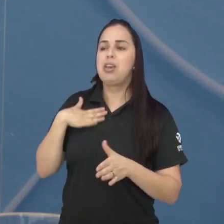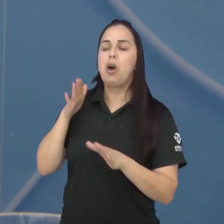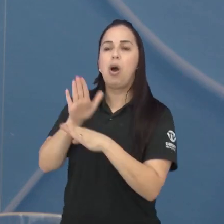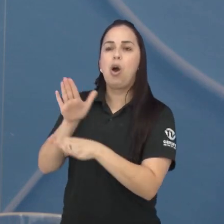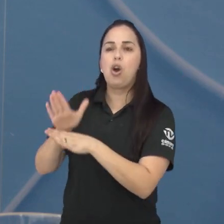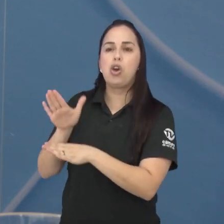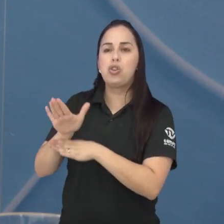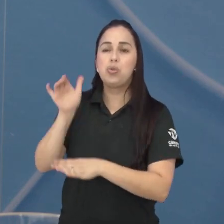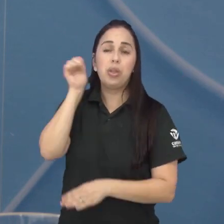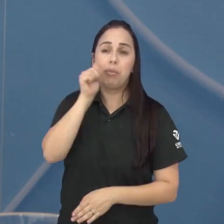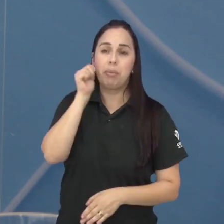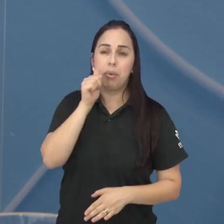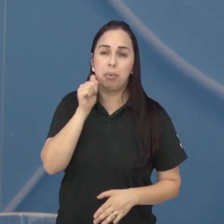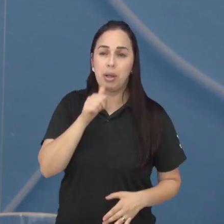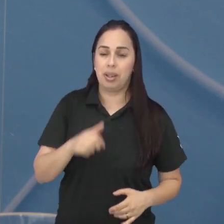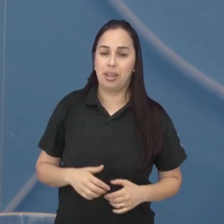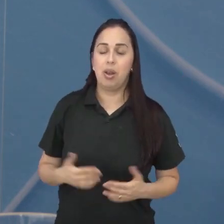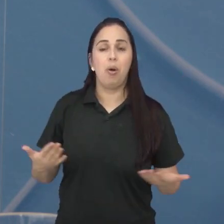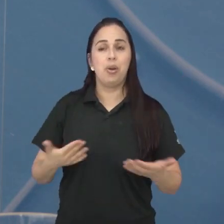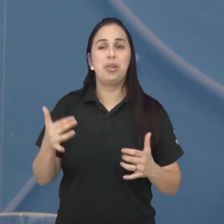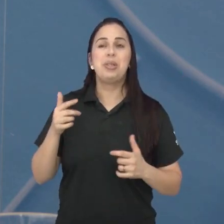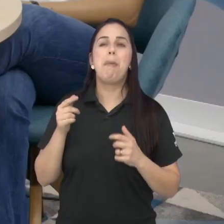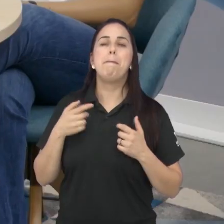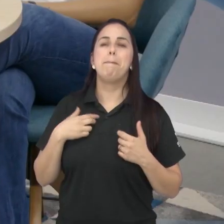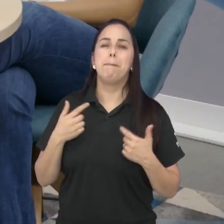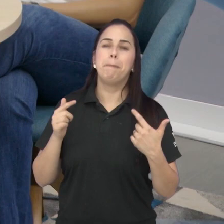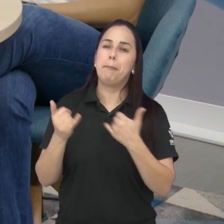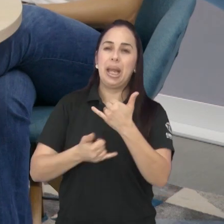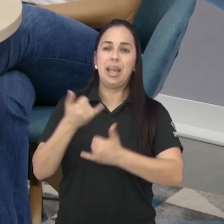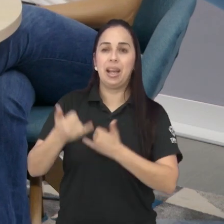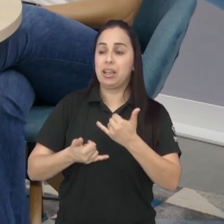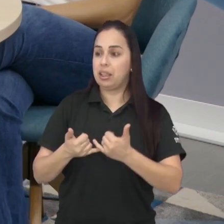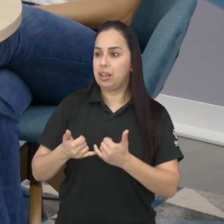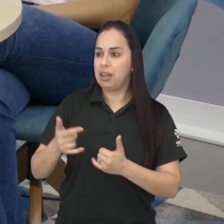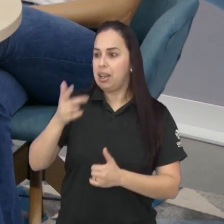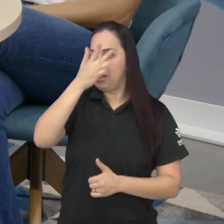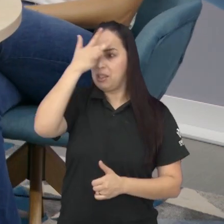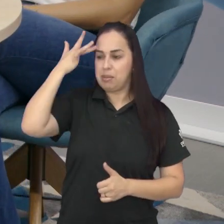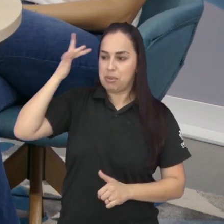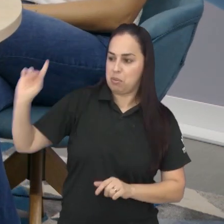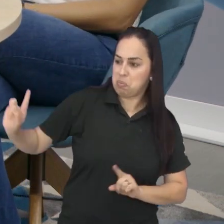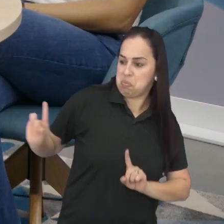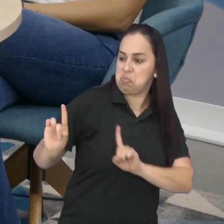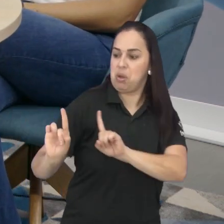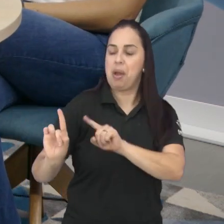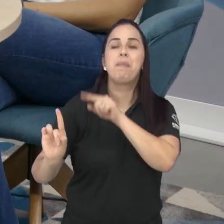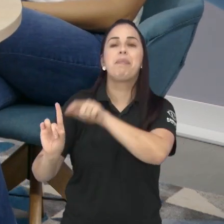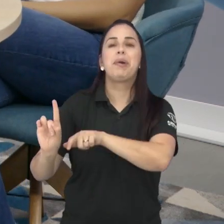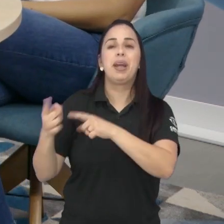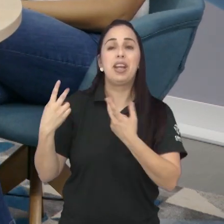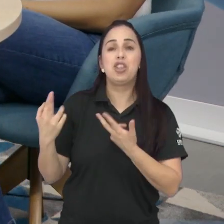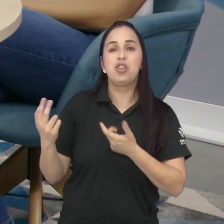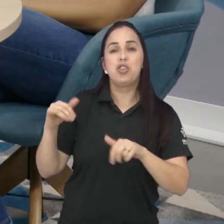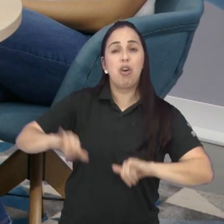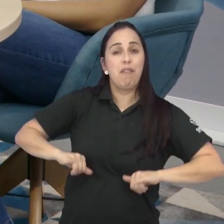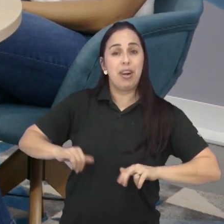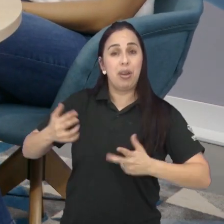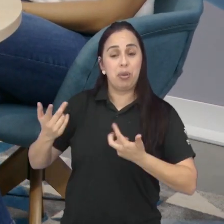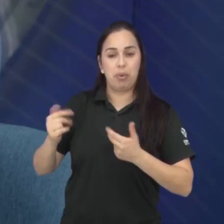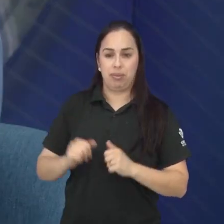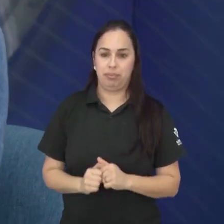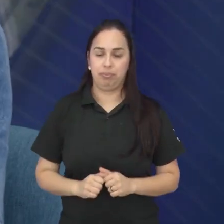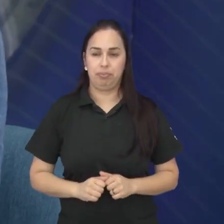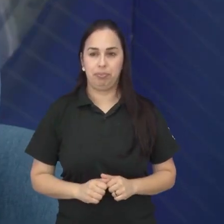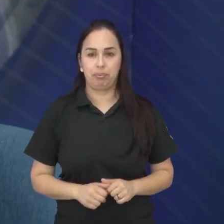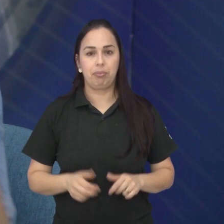brinca, a gente é para-raio dessas coisas. E pegando essa linha que vocês estão falando do julgamento também, é mais uma comprovação.